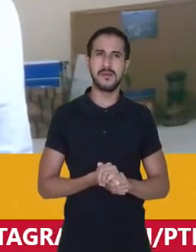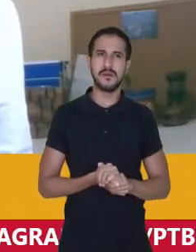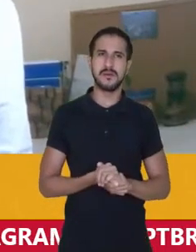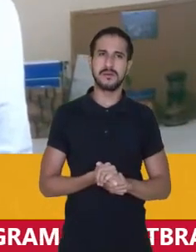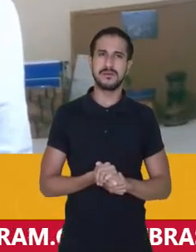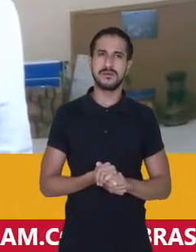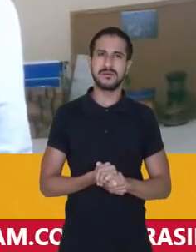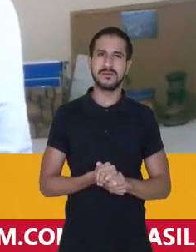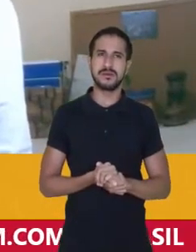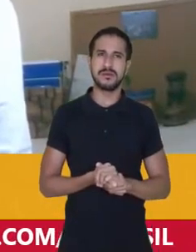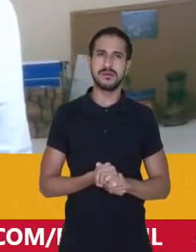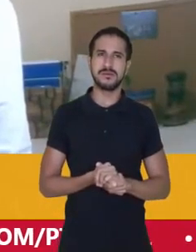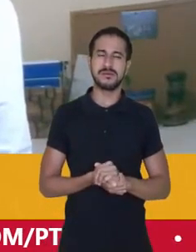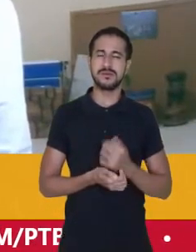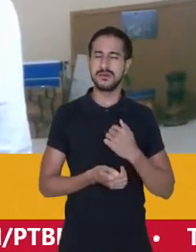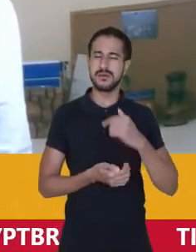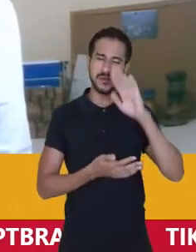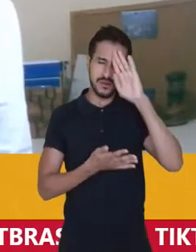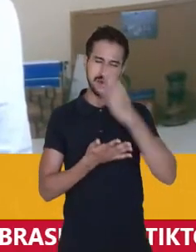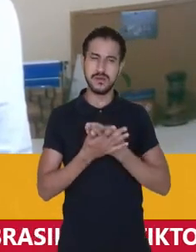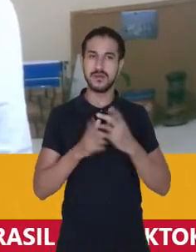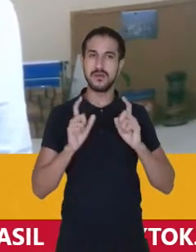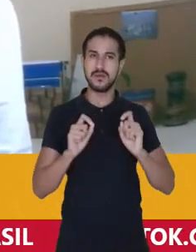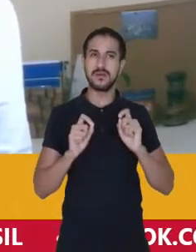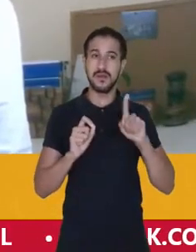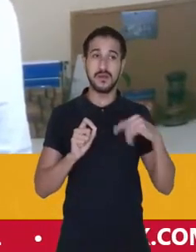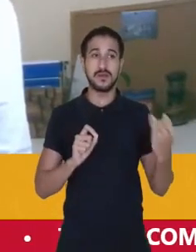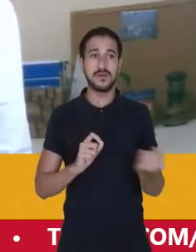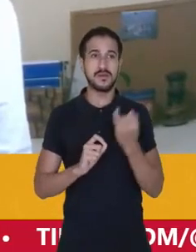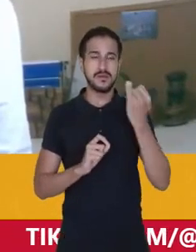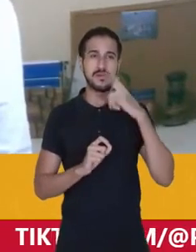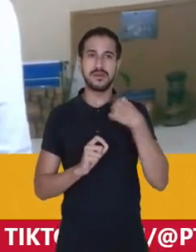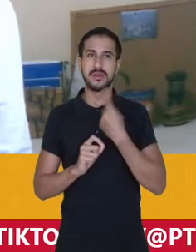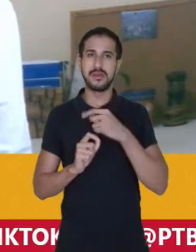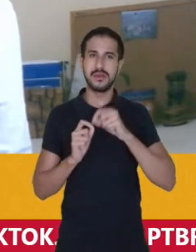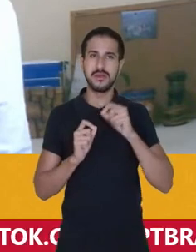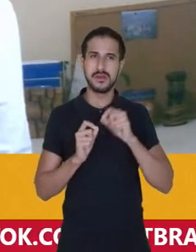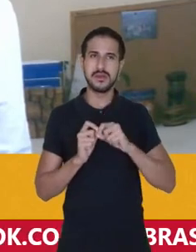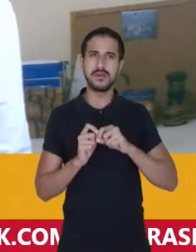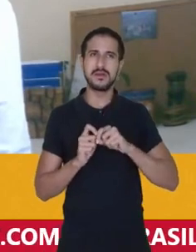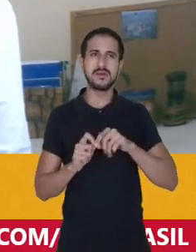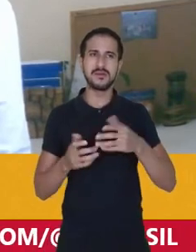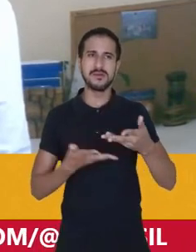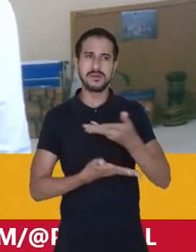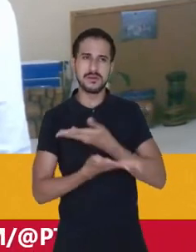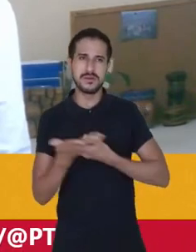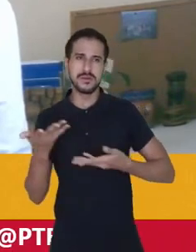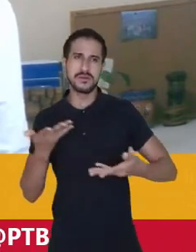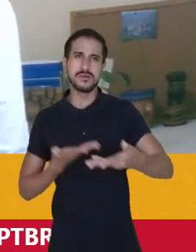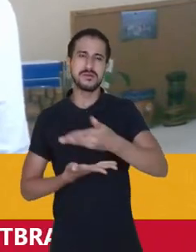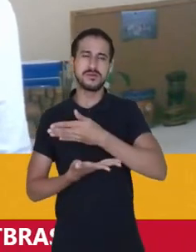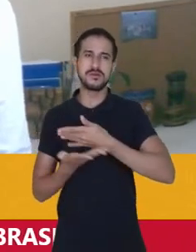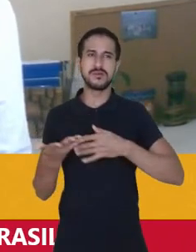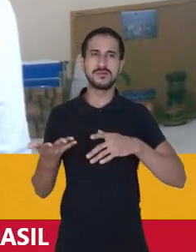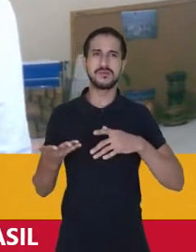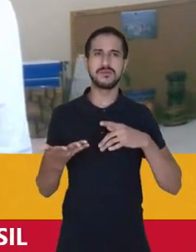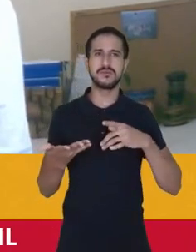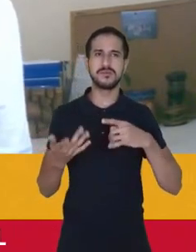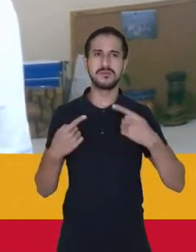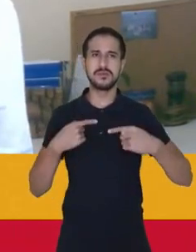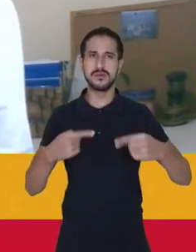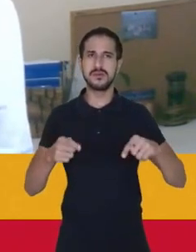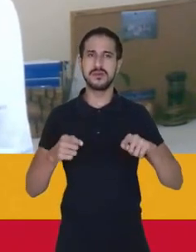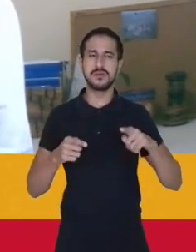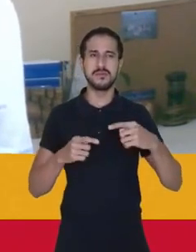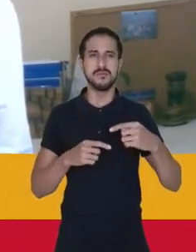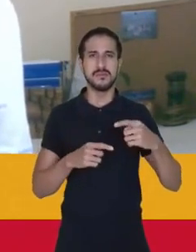mas eu creio que é necessário fazer essas pontes entre as discussões. Essas pontes se